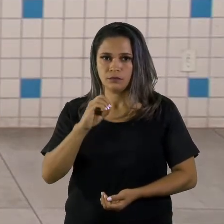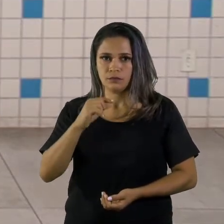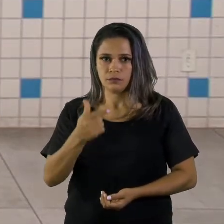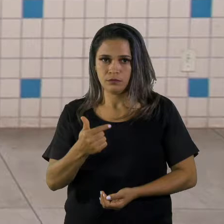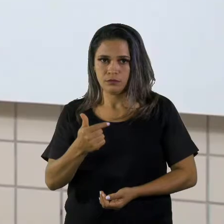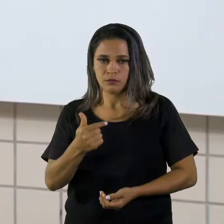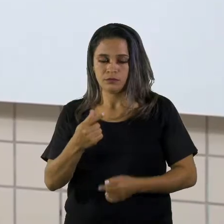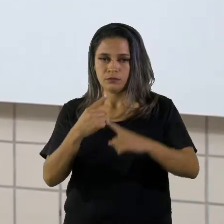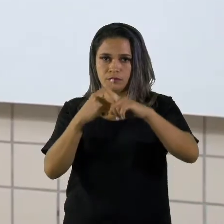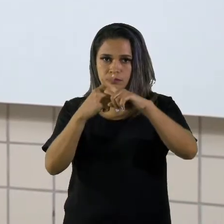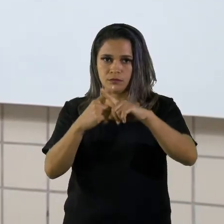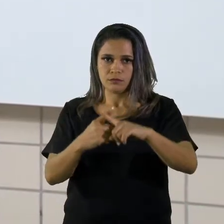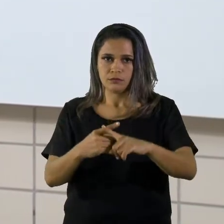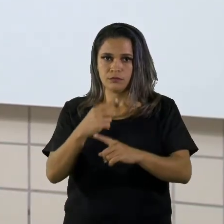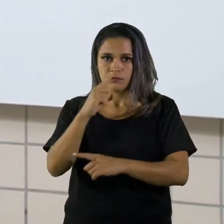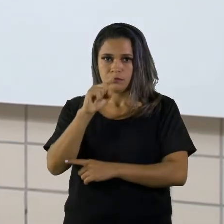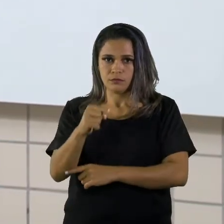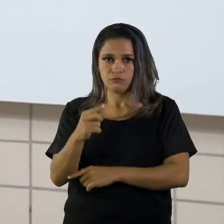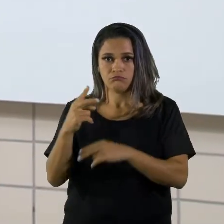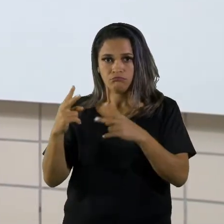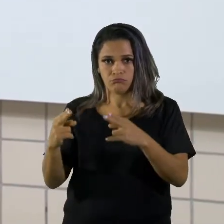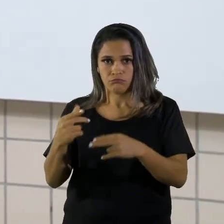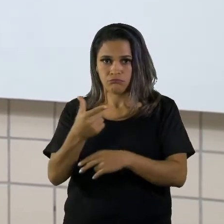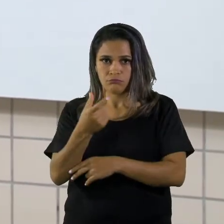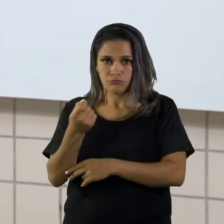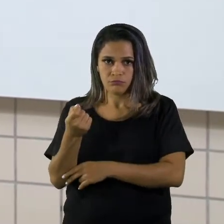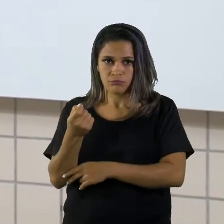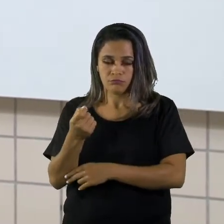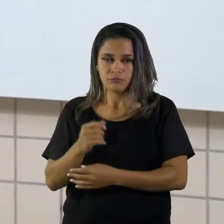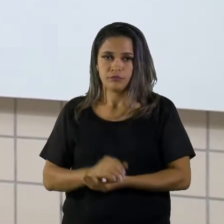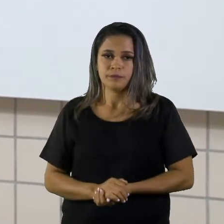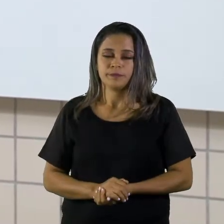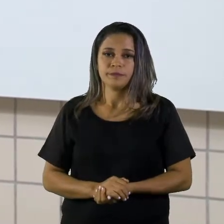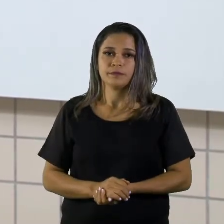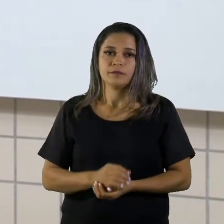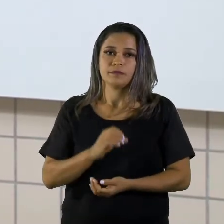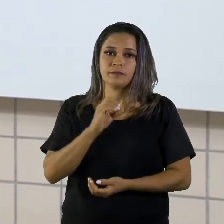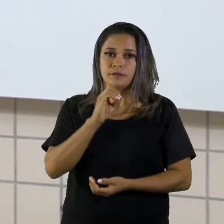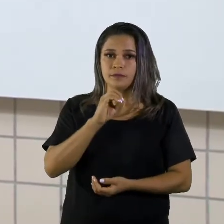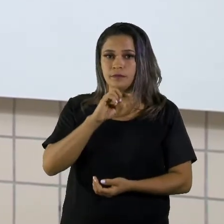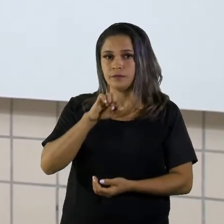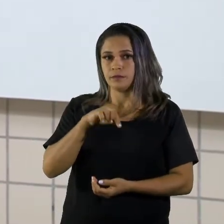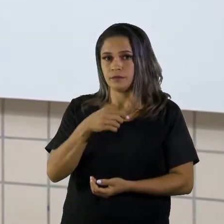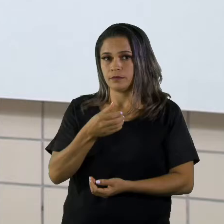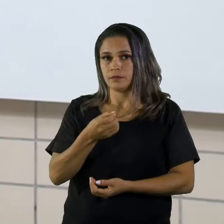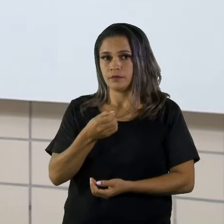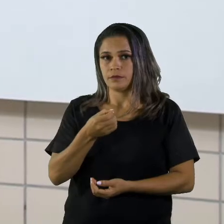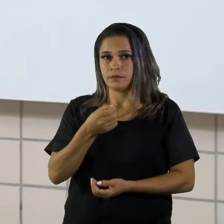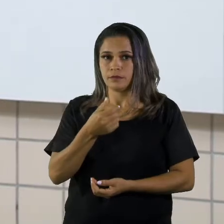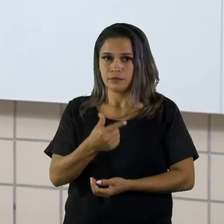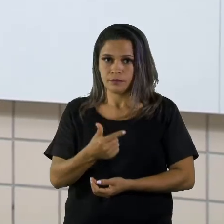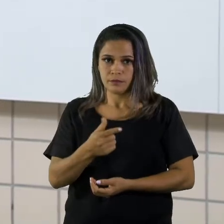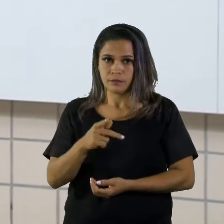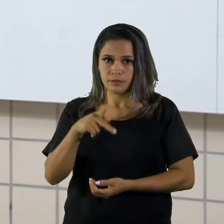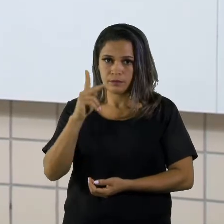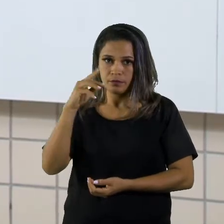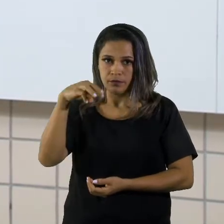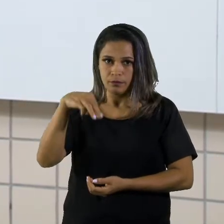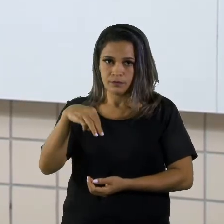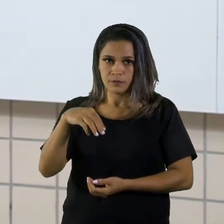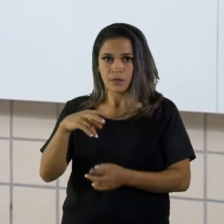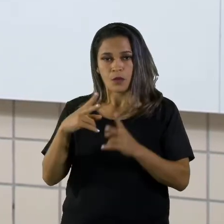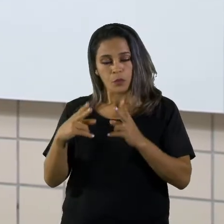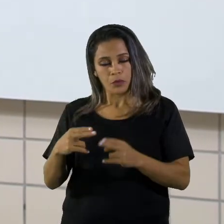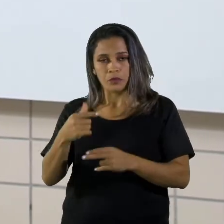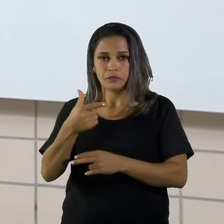0,02 vezes 1.000 é igual a 20. Então, 0,02 quilômetros é a mesma coisa que 20